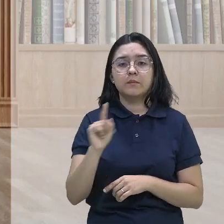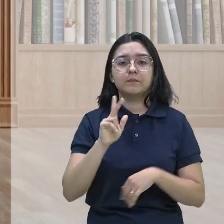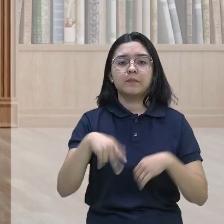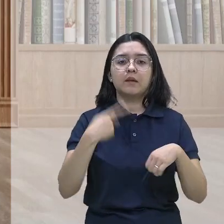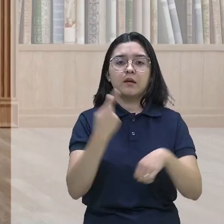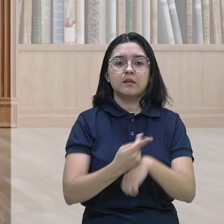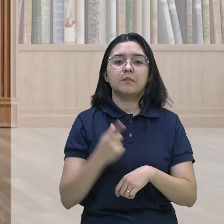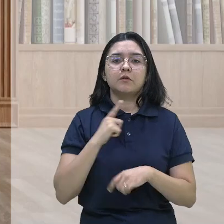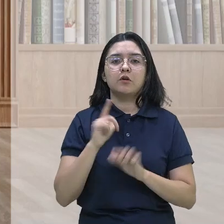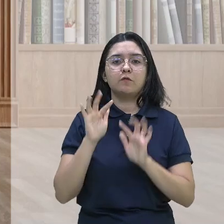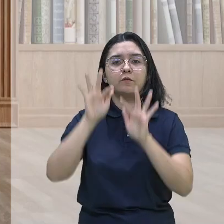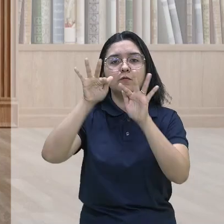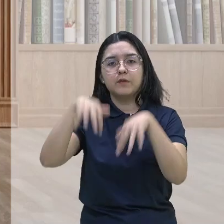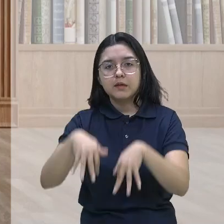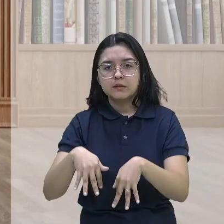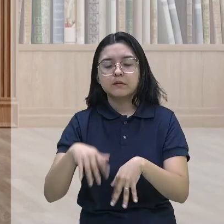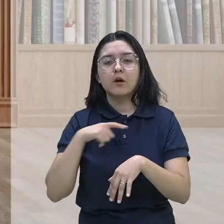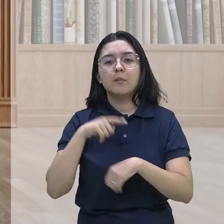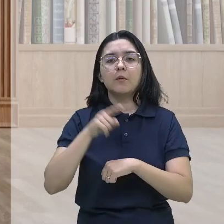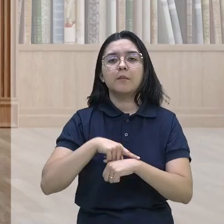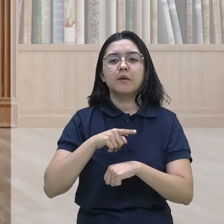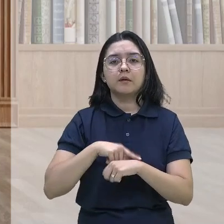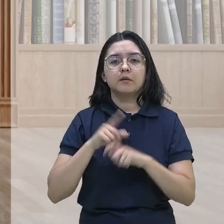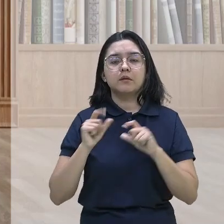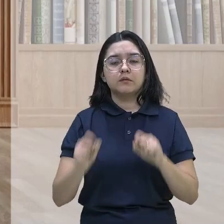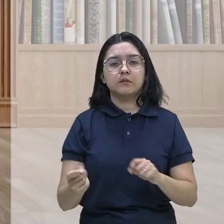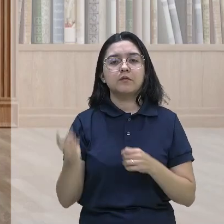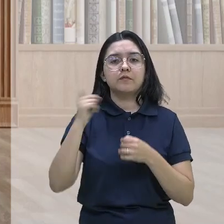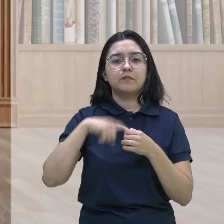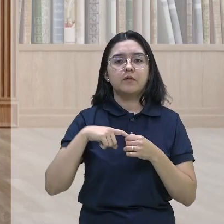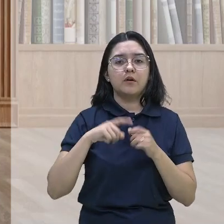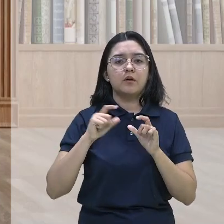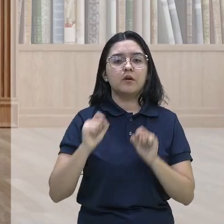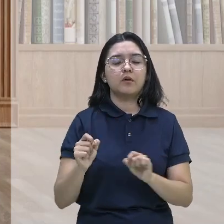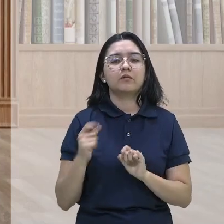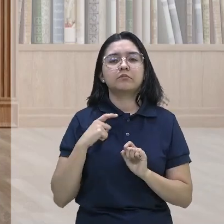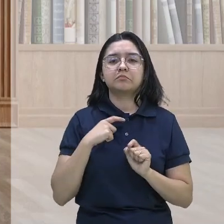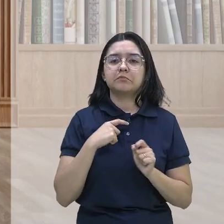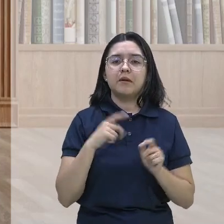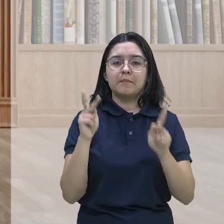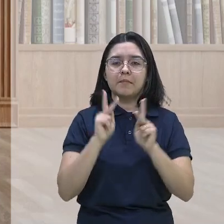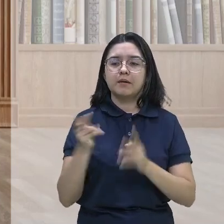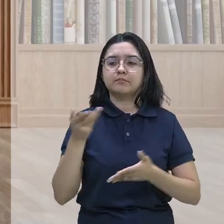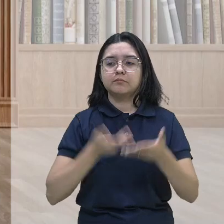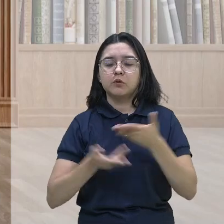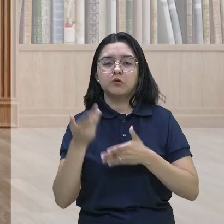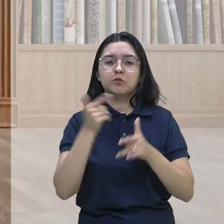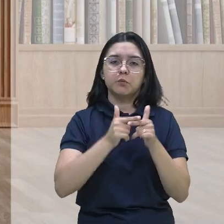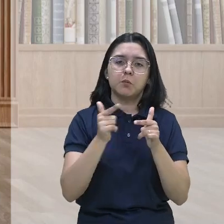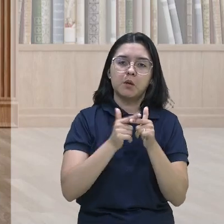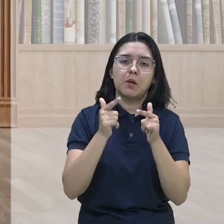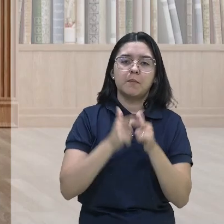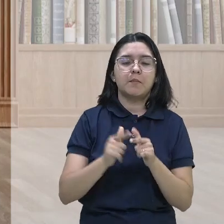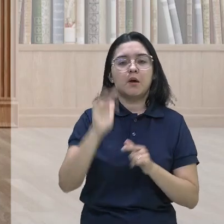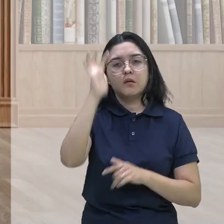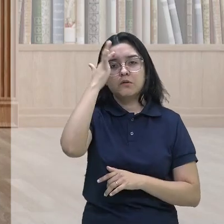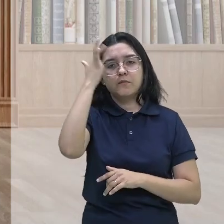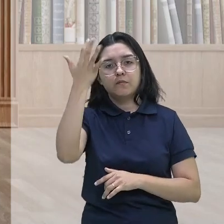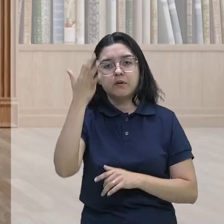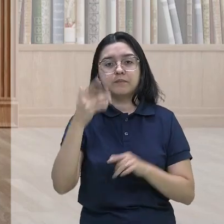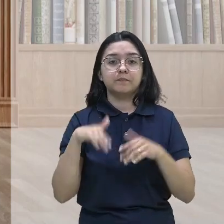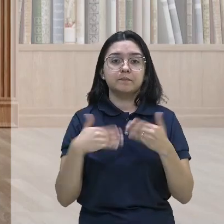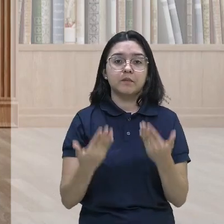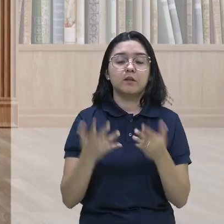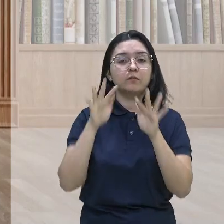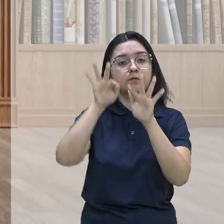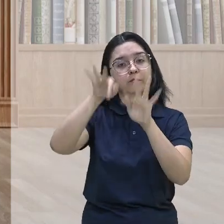o desfecho, que é exatamente o momento em que retorna a harmonia da história, os problemas são solucionados e assim